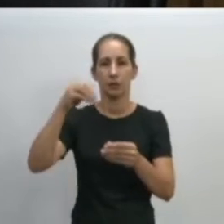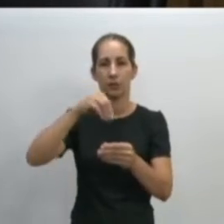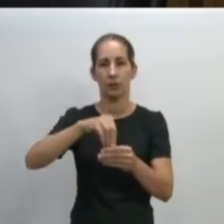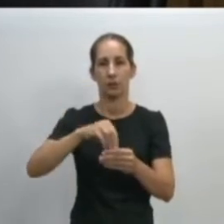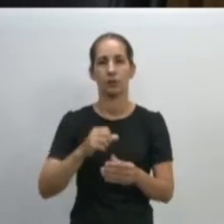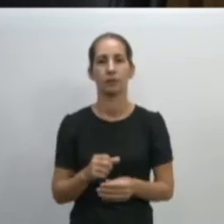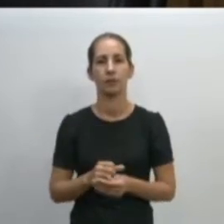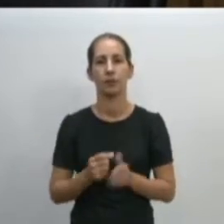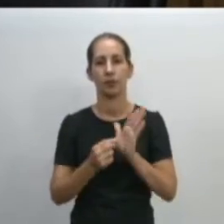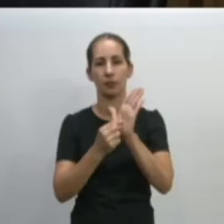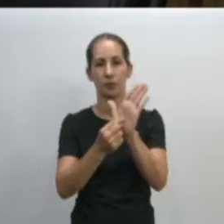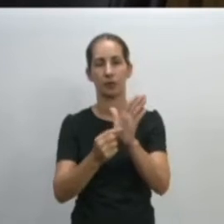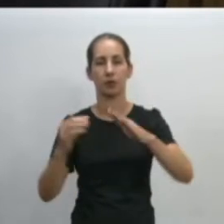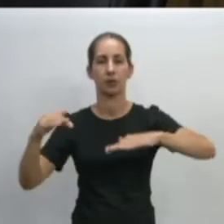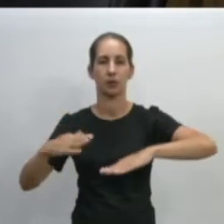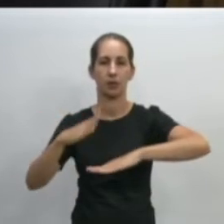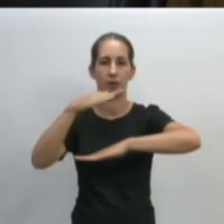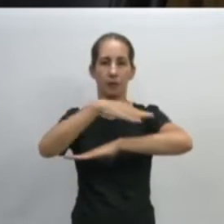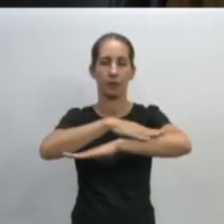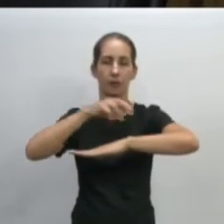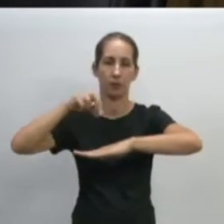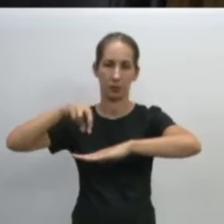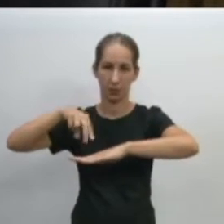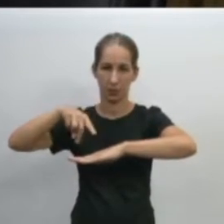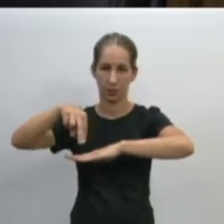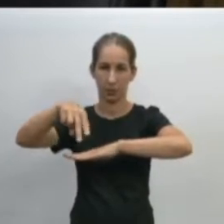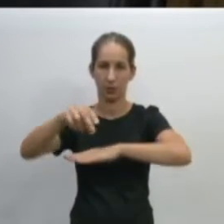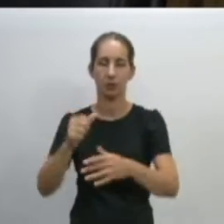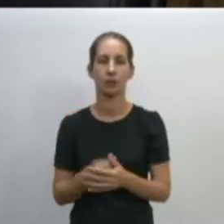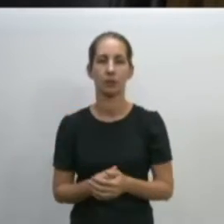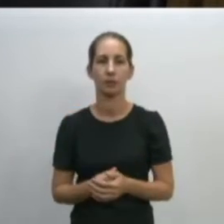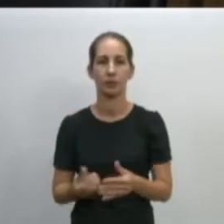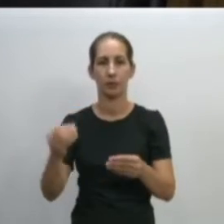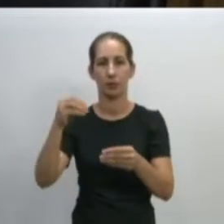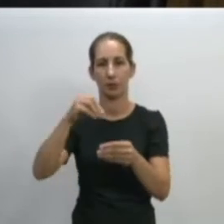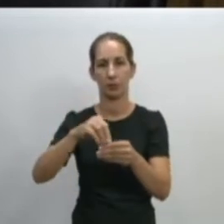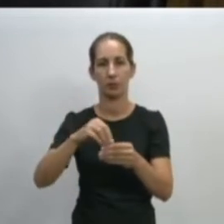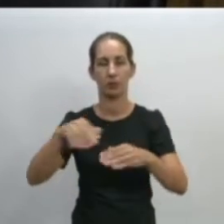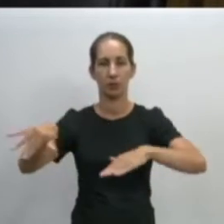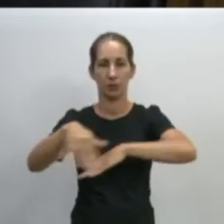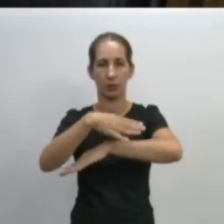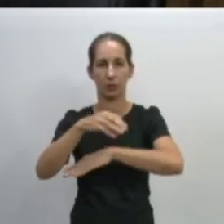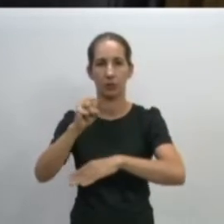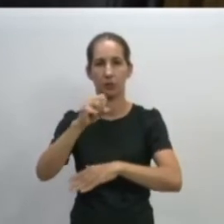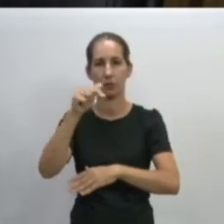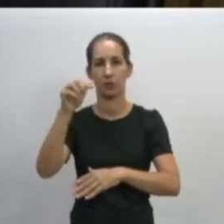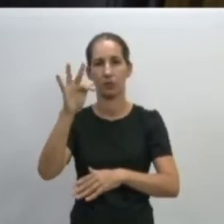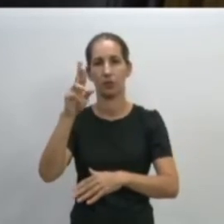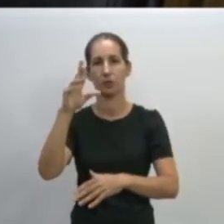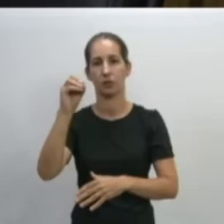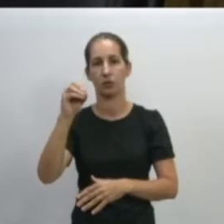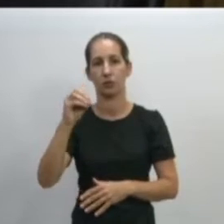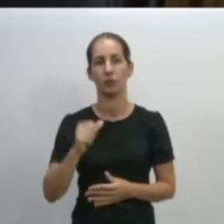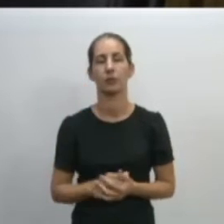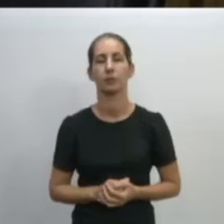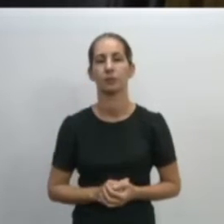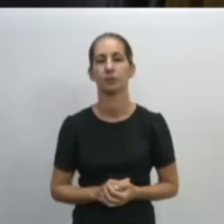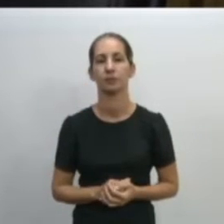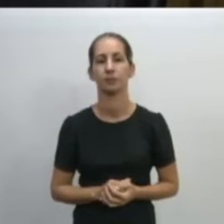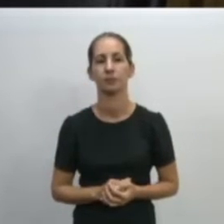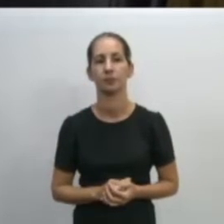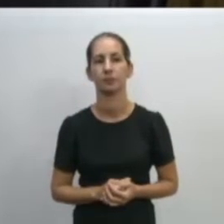de sinalização para as lombadas e faixa de pedestre instaladas ao longo da rua São Francisco, no bairro Nossa Senhora da